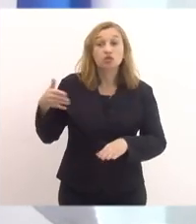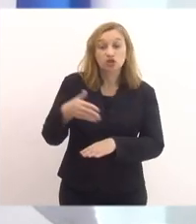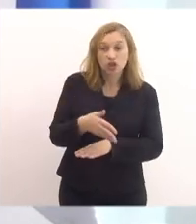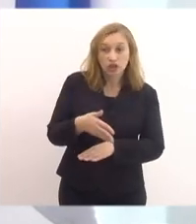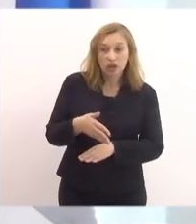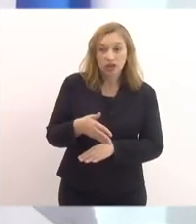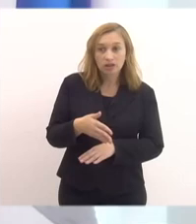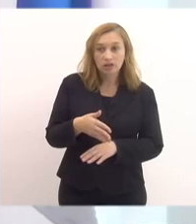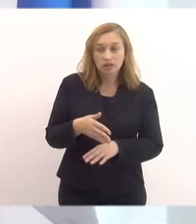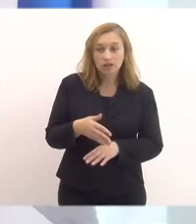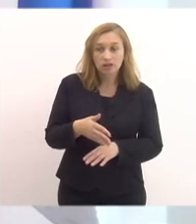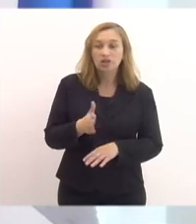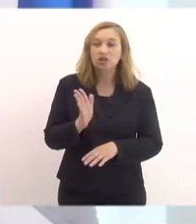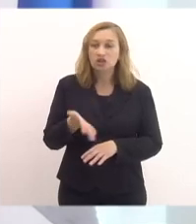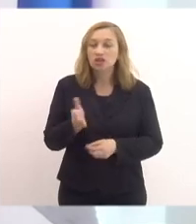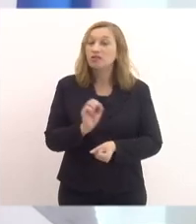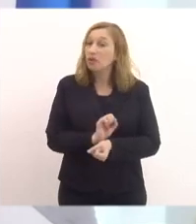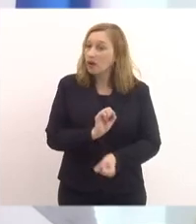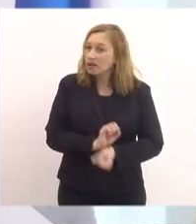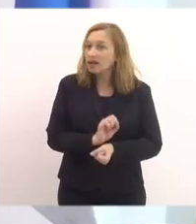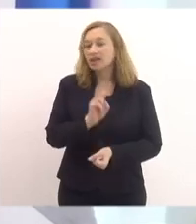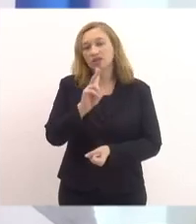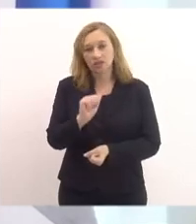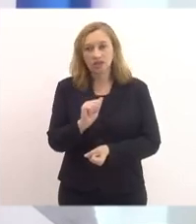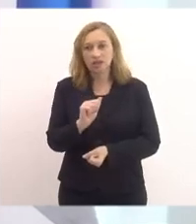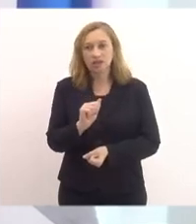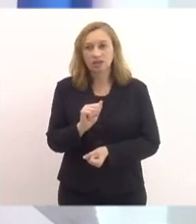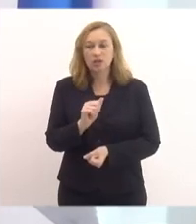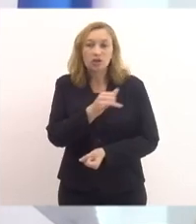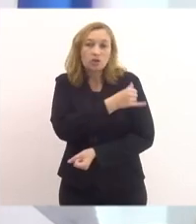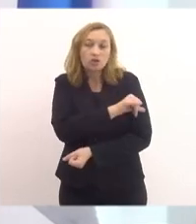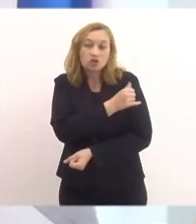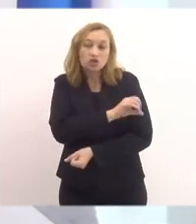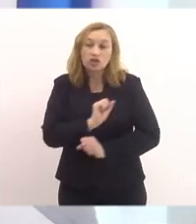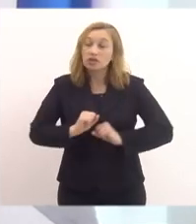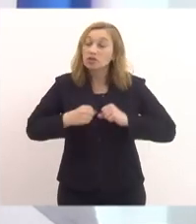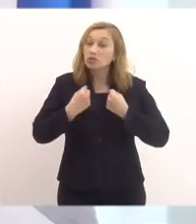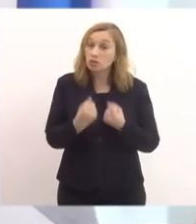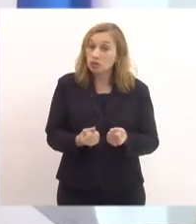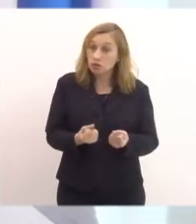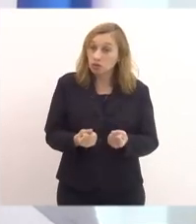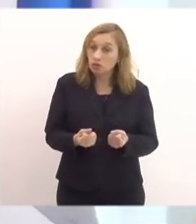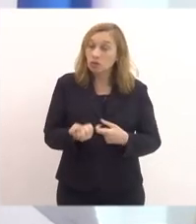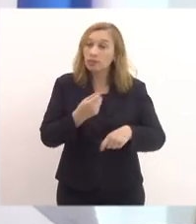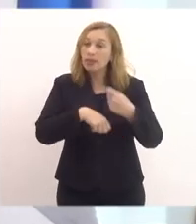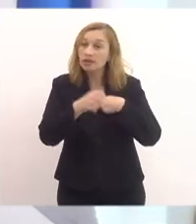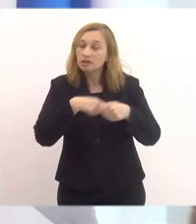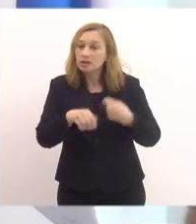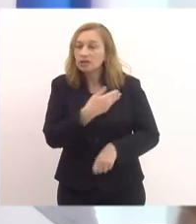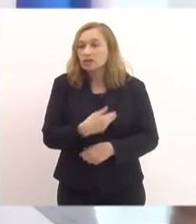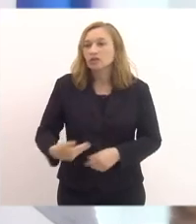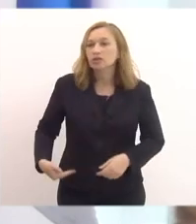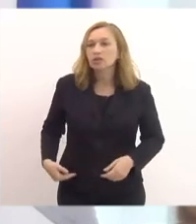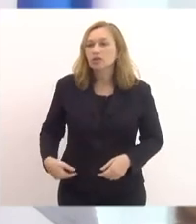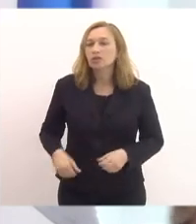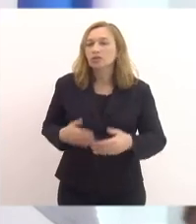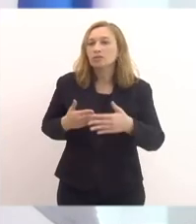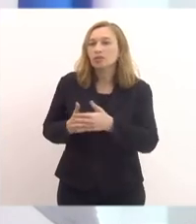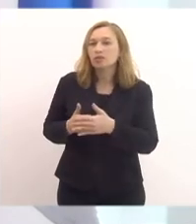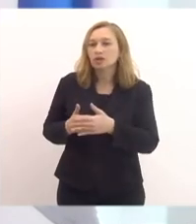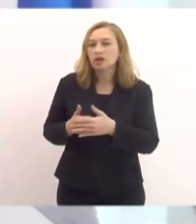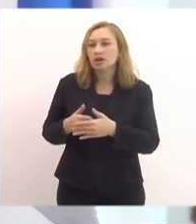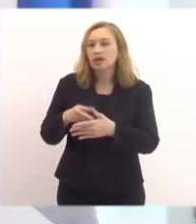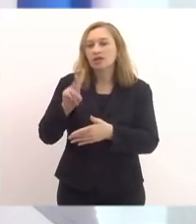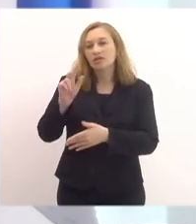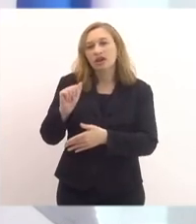já estavam reservadas, já estavam contempladas. O Rio de Janeiro fez um esforço, a administração pública, de bloquear